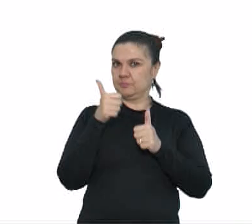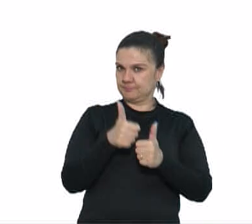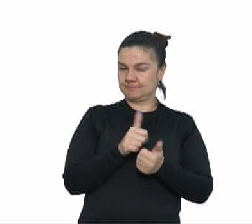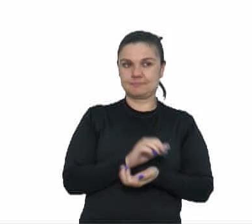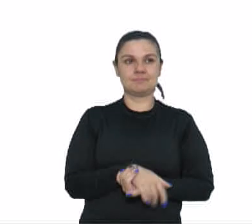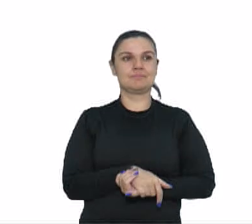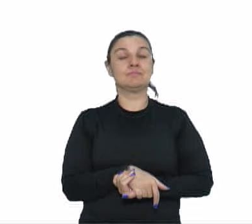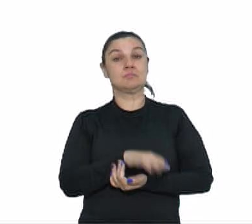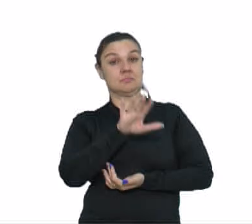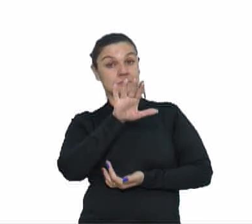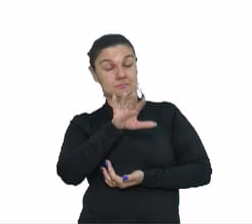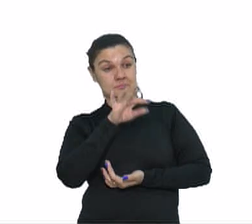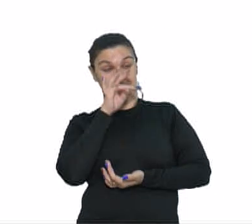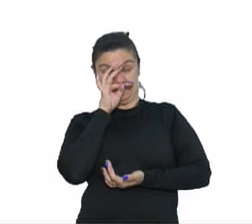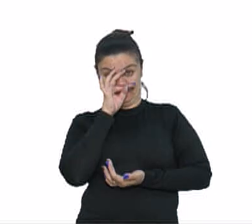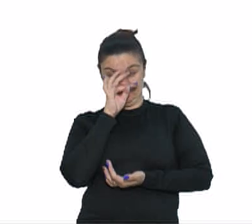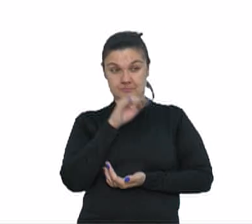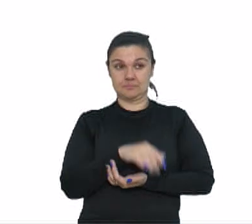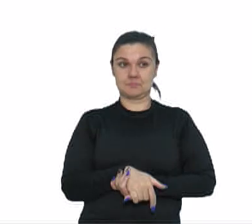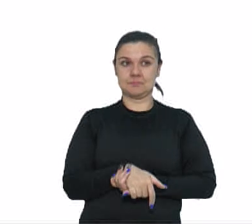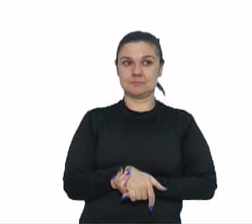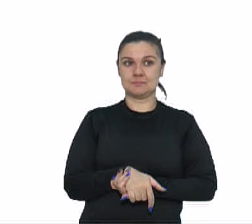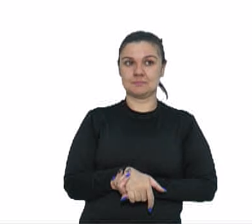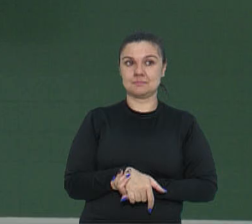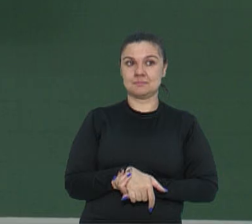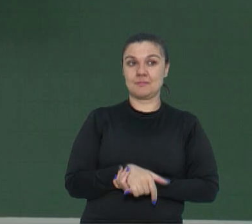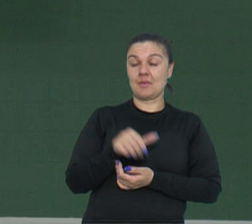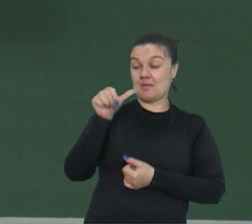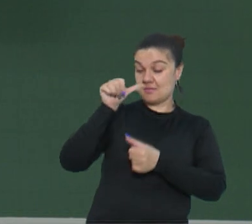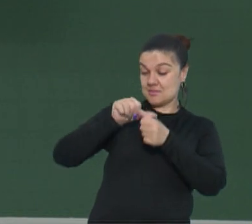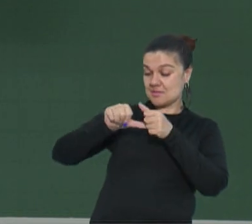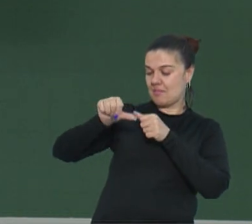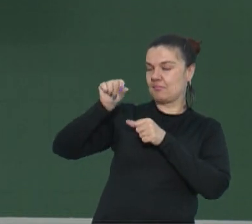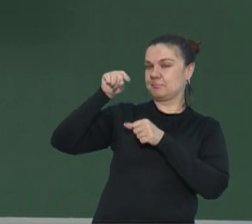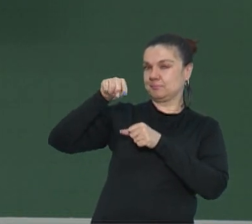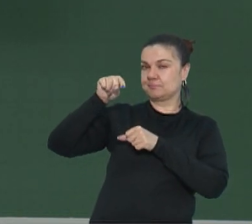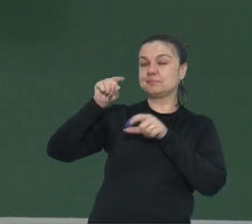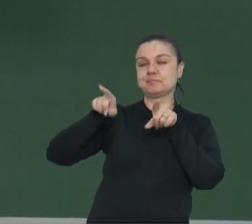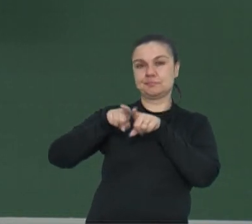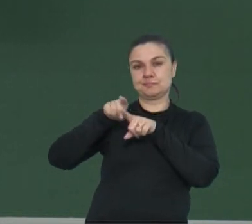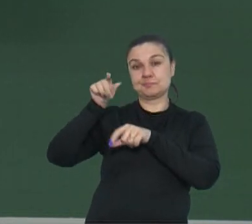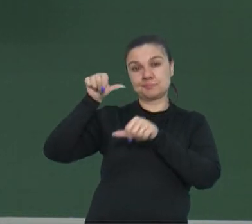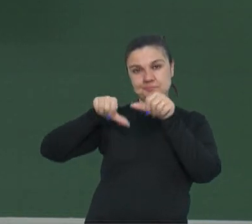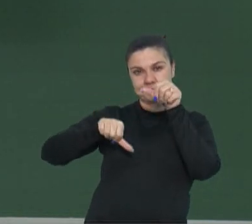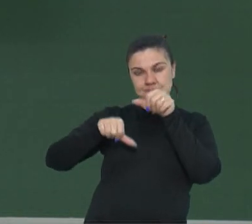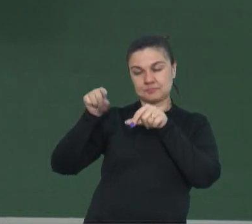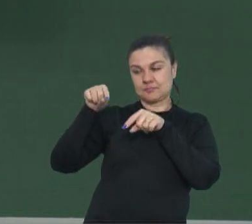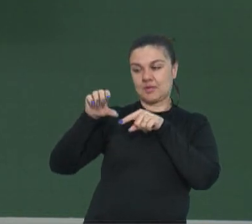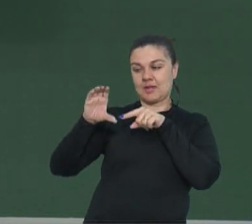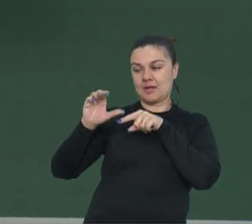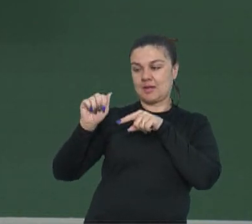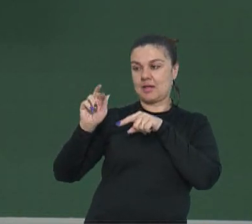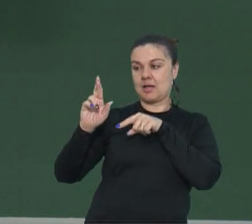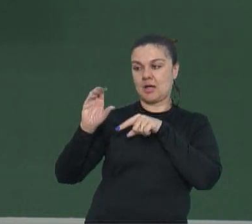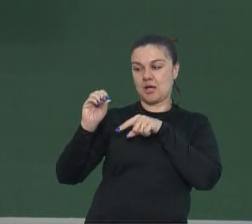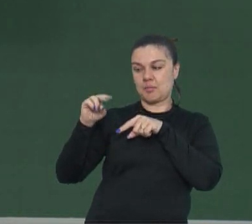bom? Porém, acontece essa reação química aqui de